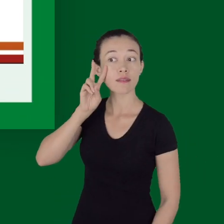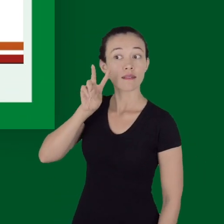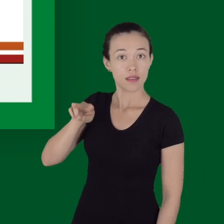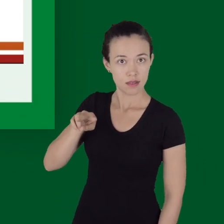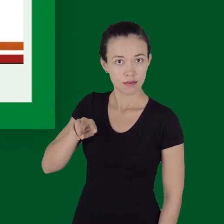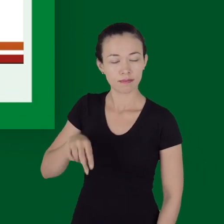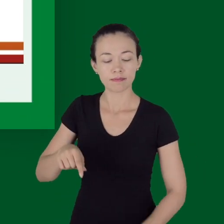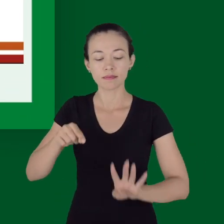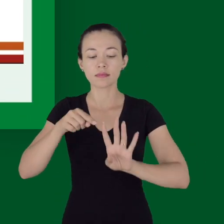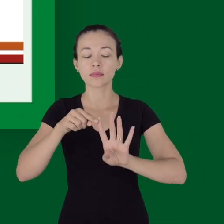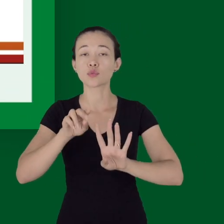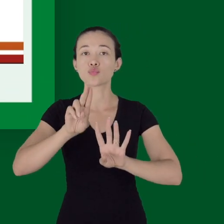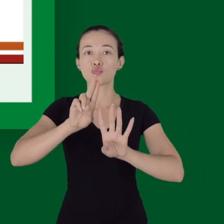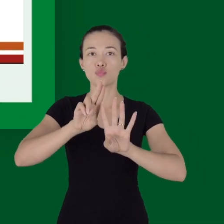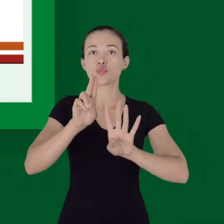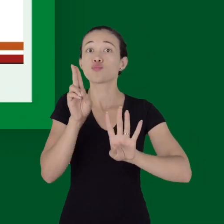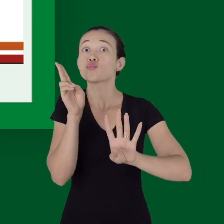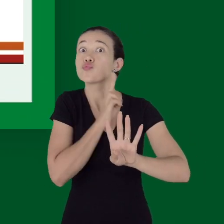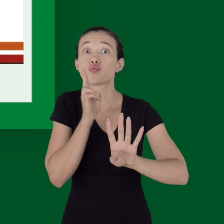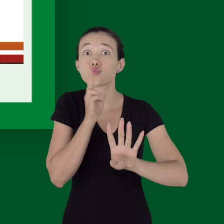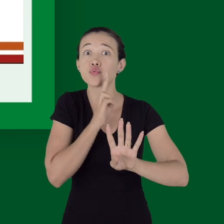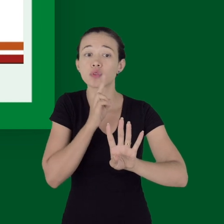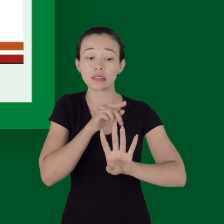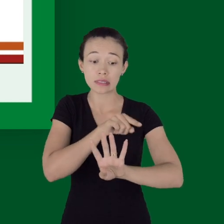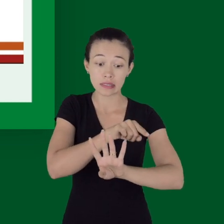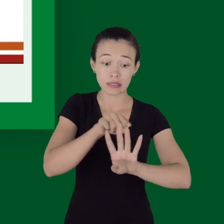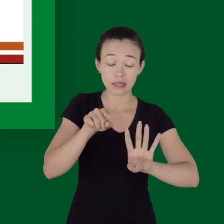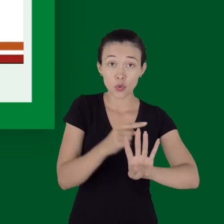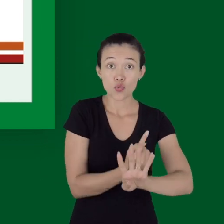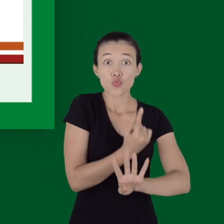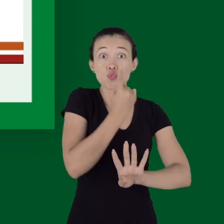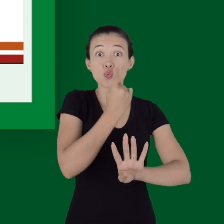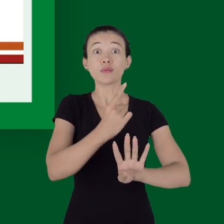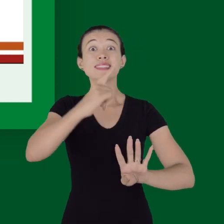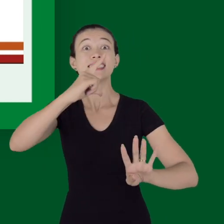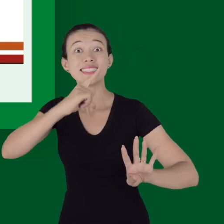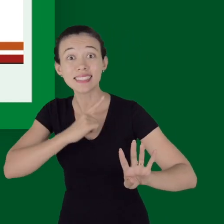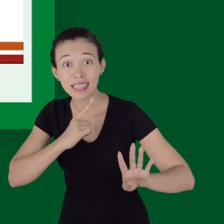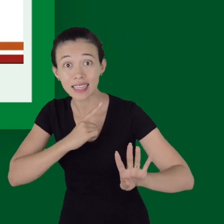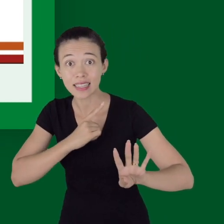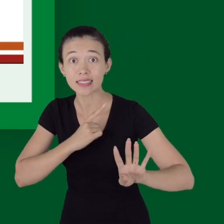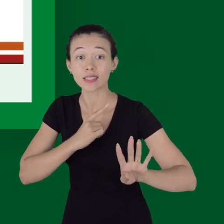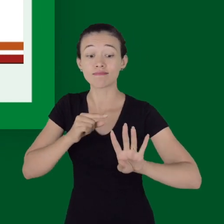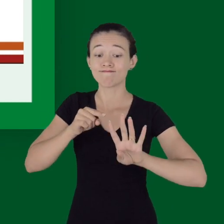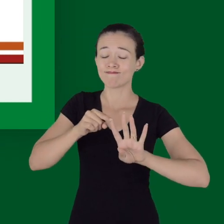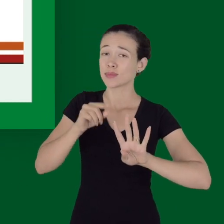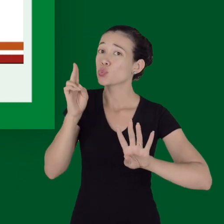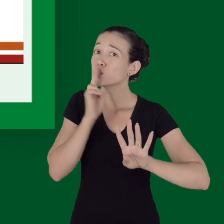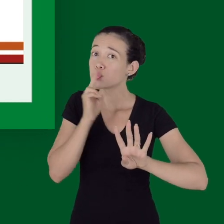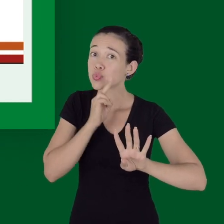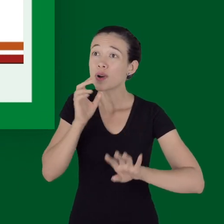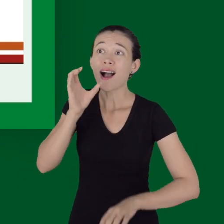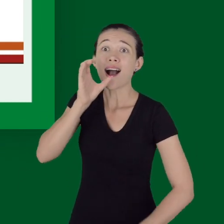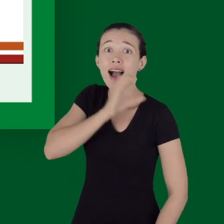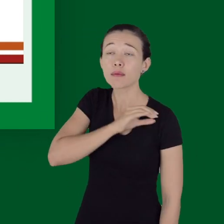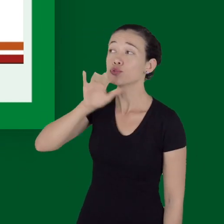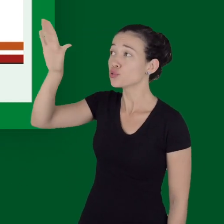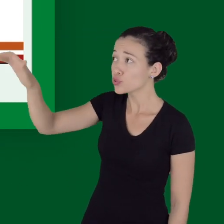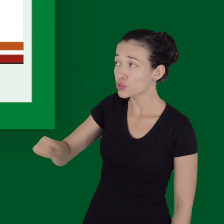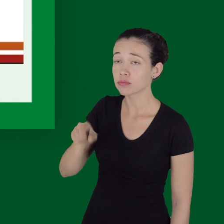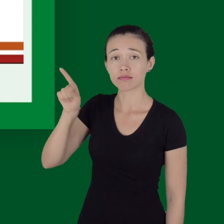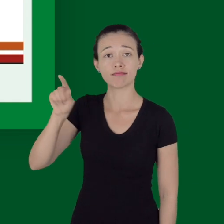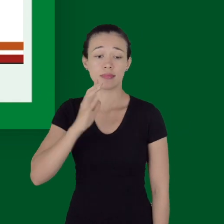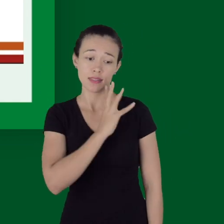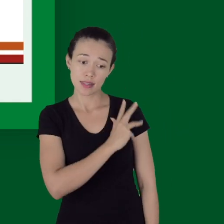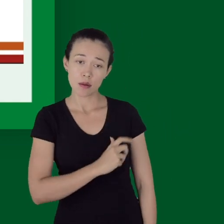tá. E o U de urgência, né, de lembrar em qualquer um desses 3 pontos positivos, já é indicação de entrar em